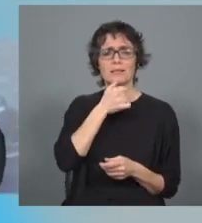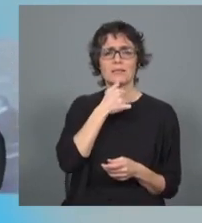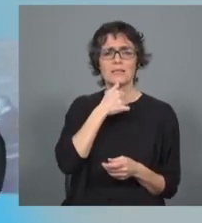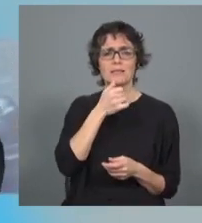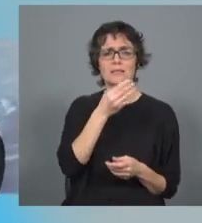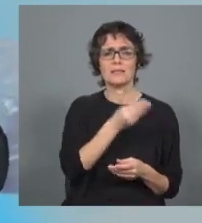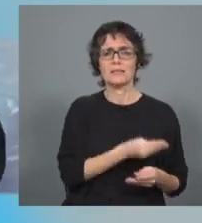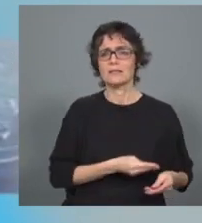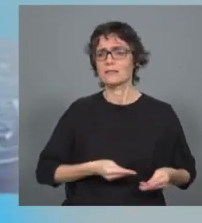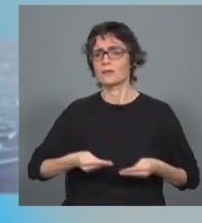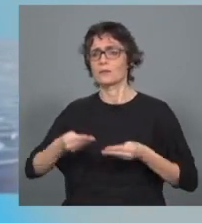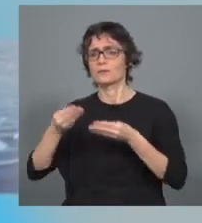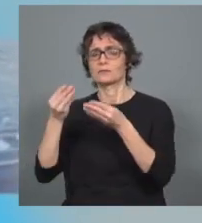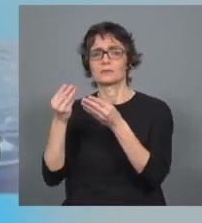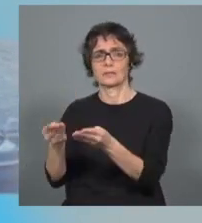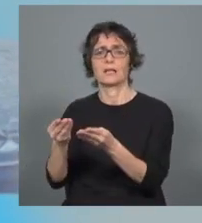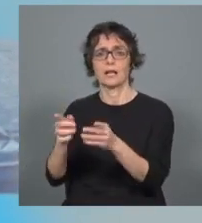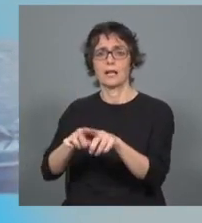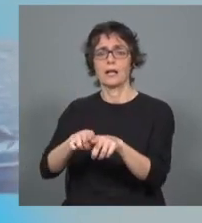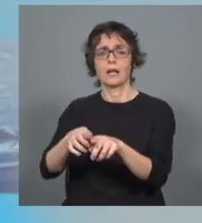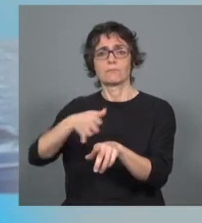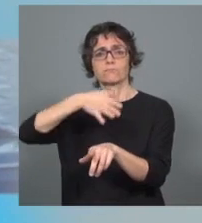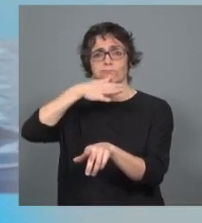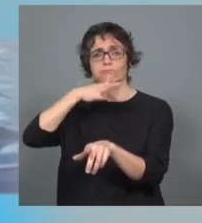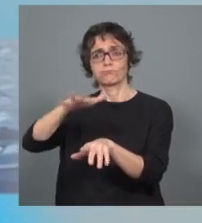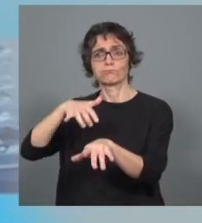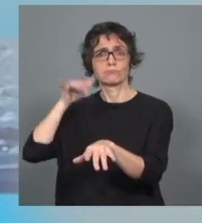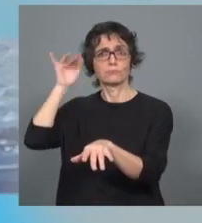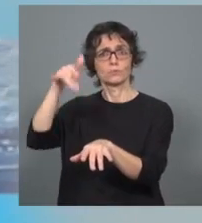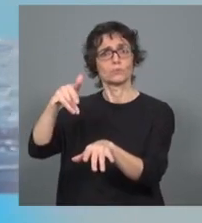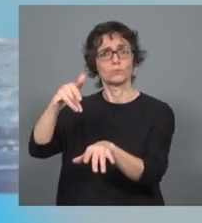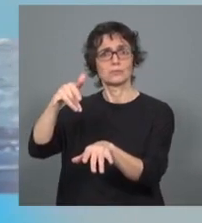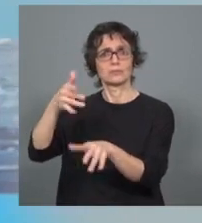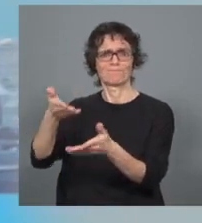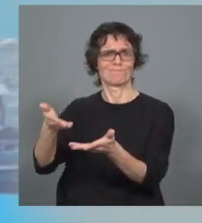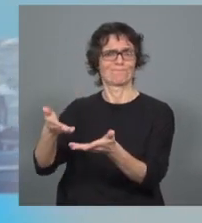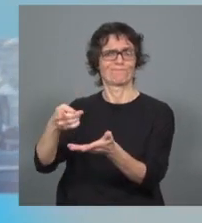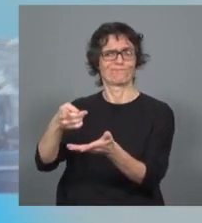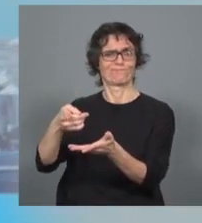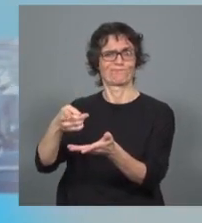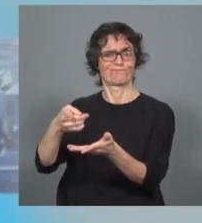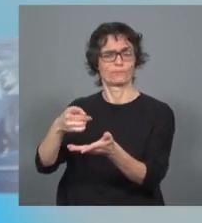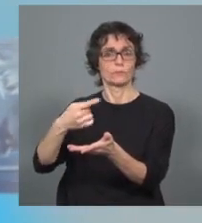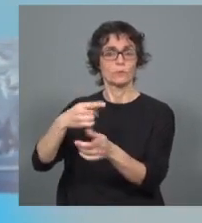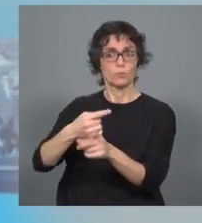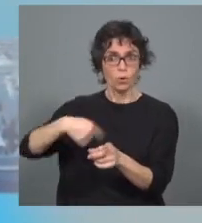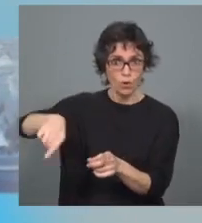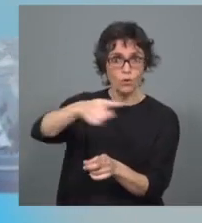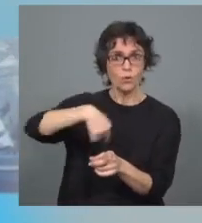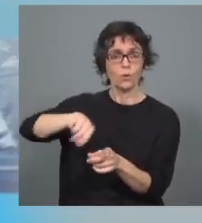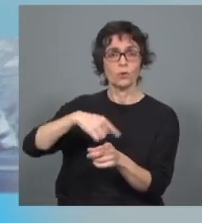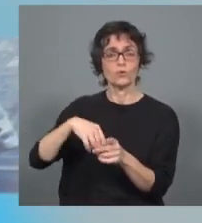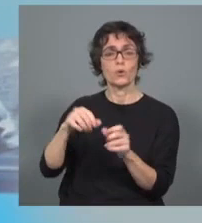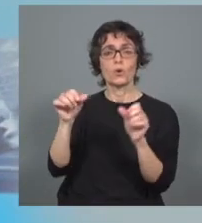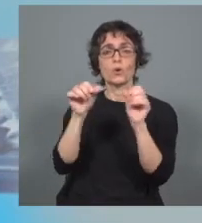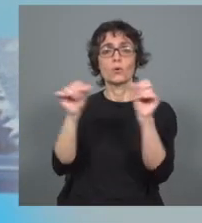consciência de cada deputado, em vez de manterem a disciplina de voto, quando, na verdade, nós, em função do sistema eleitoral,